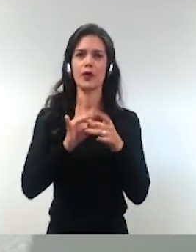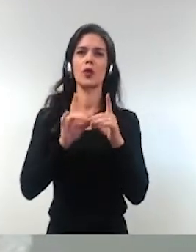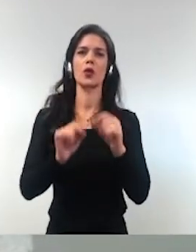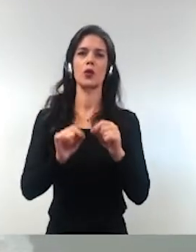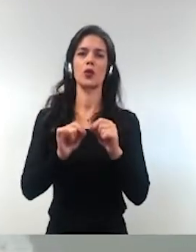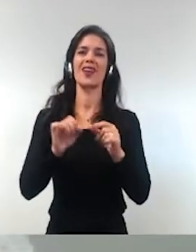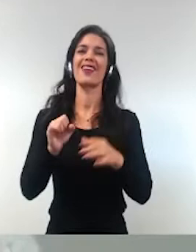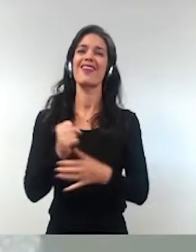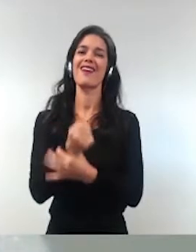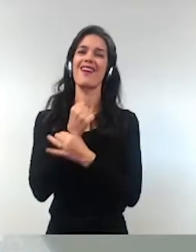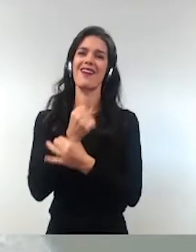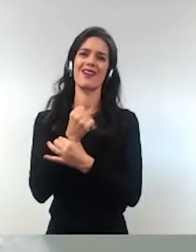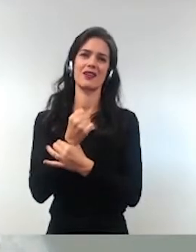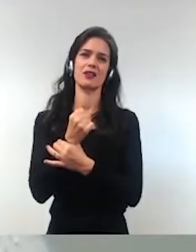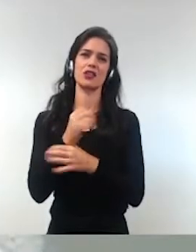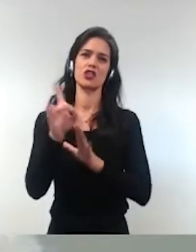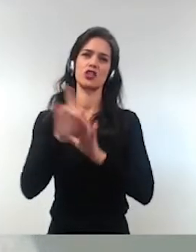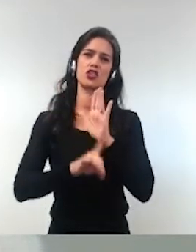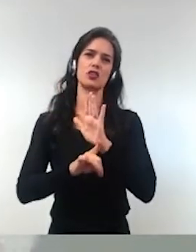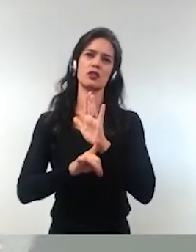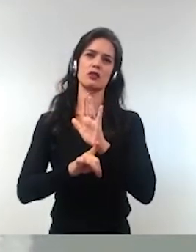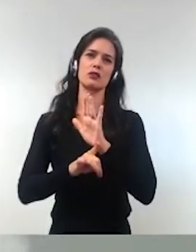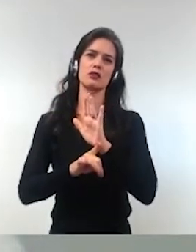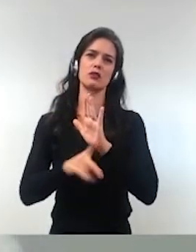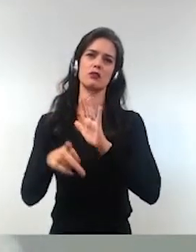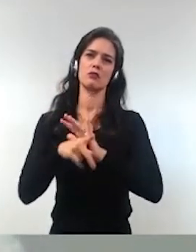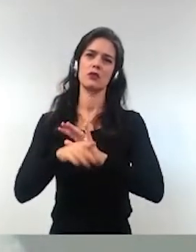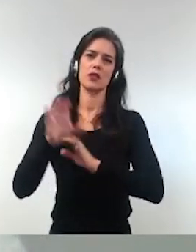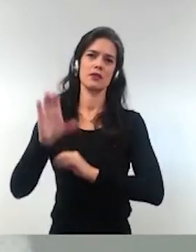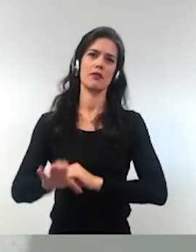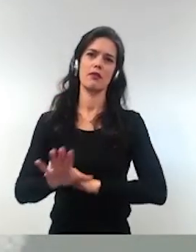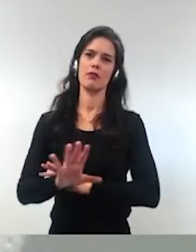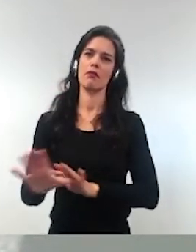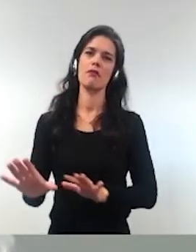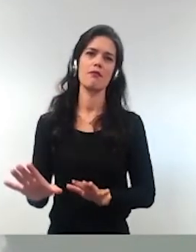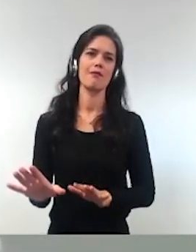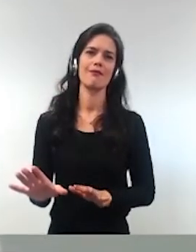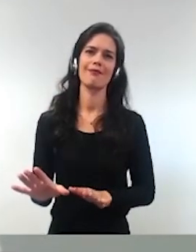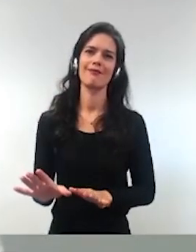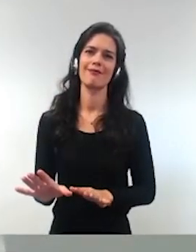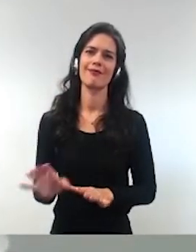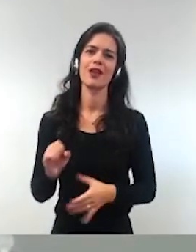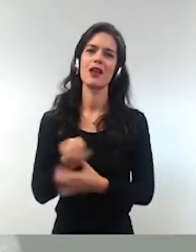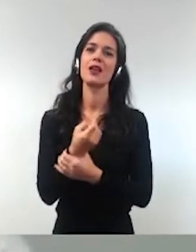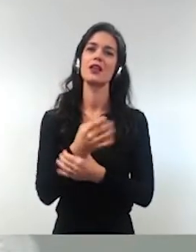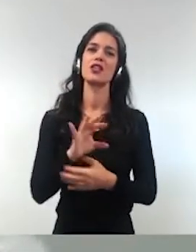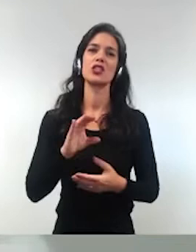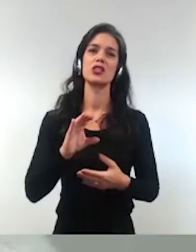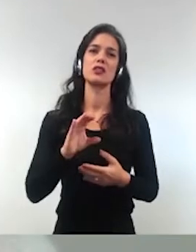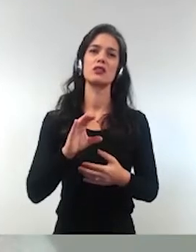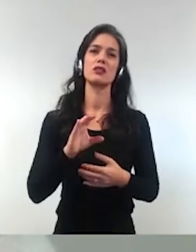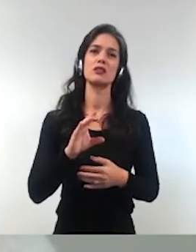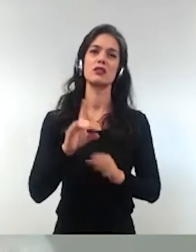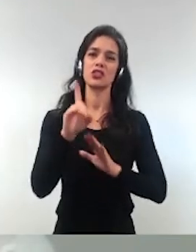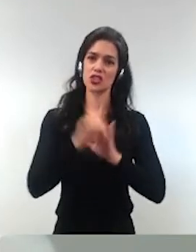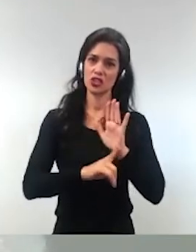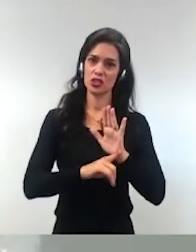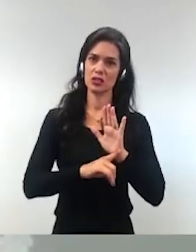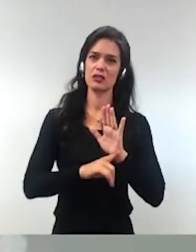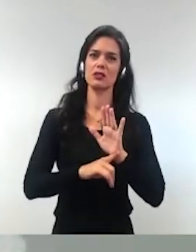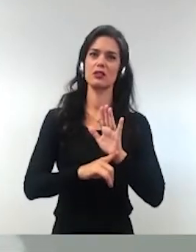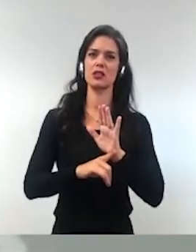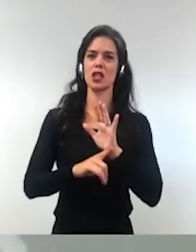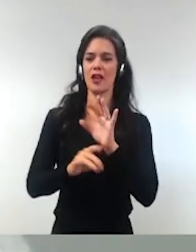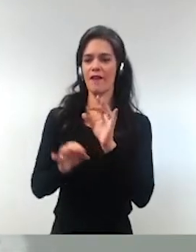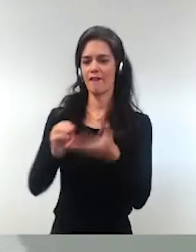como garante aos direitos dos cidadãos. Garantir direitos, corrigir injustiças,